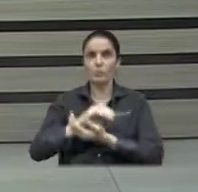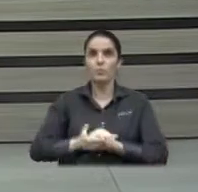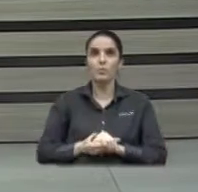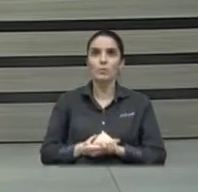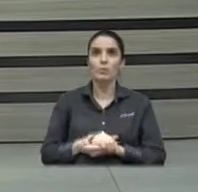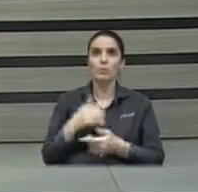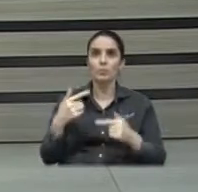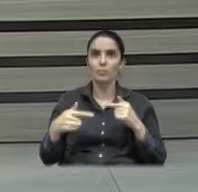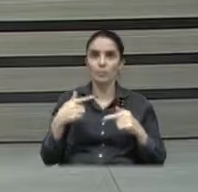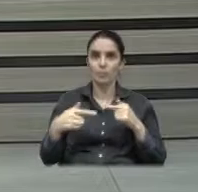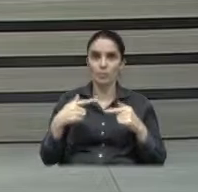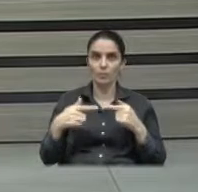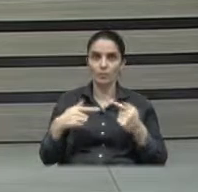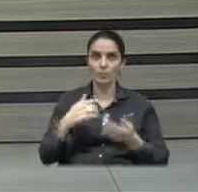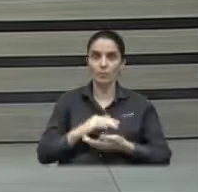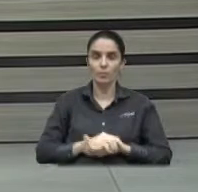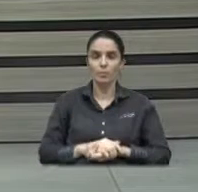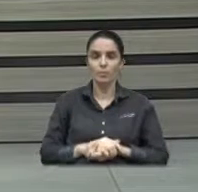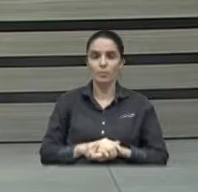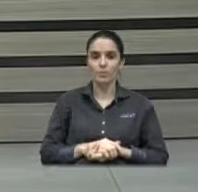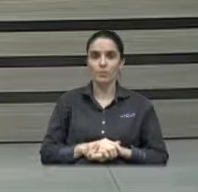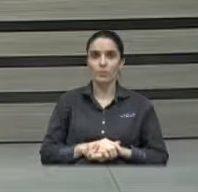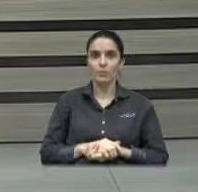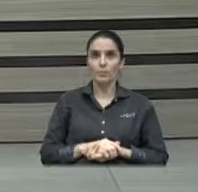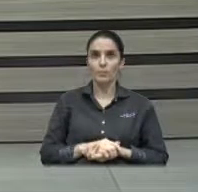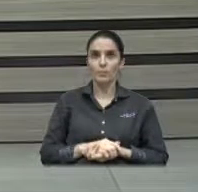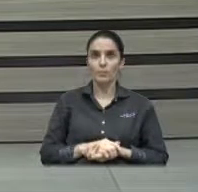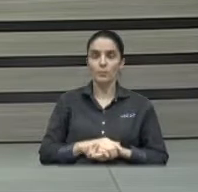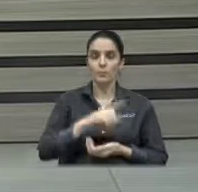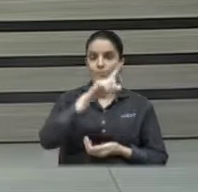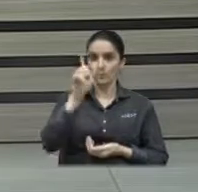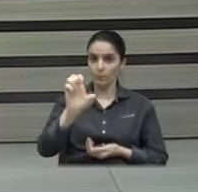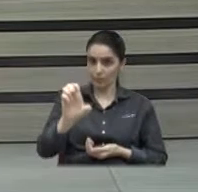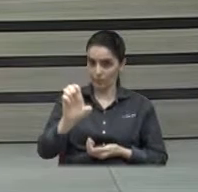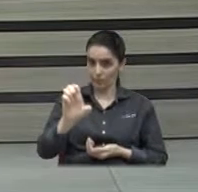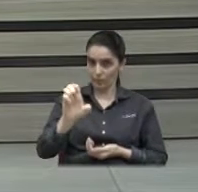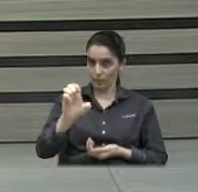Continue a discussão. Eu queria dizer ao professor Germano